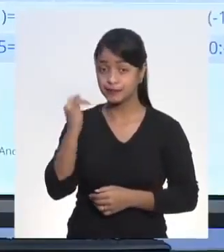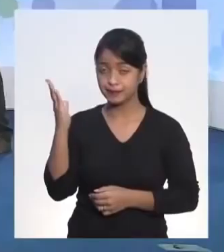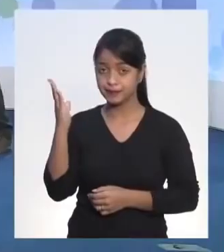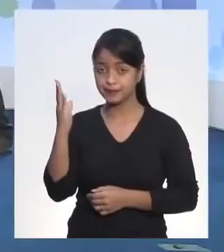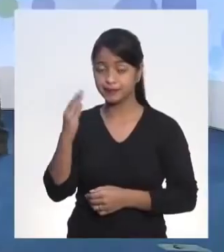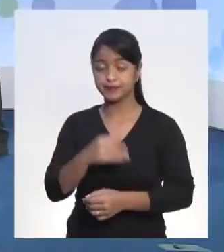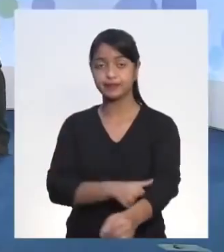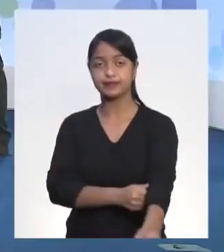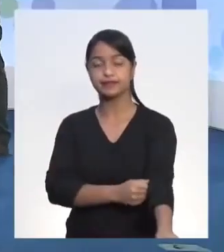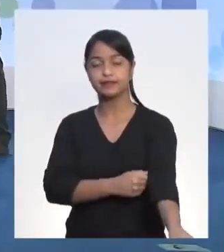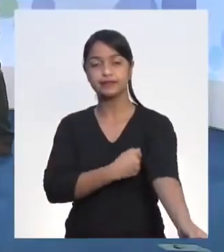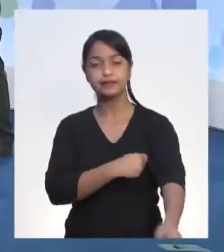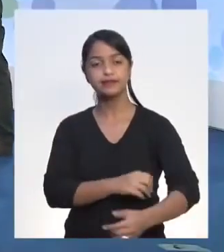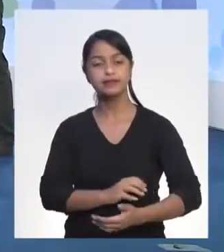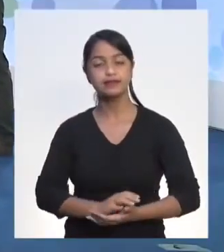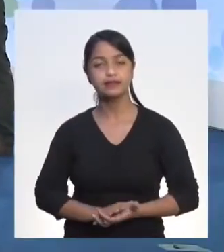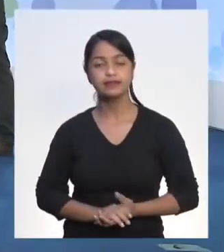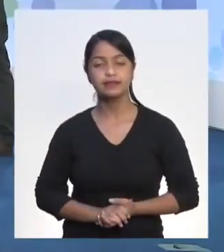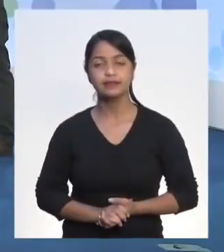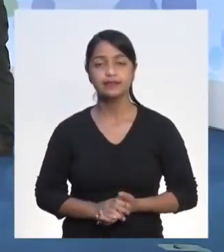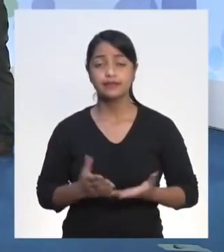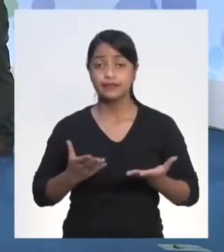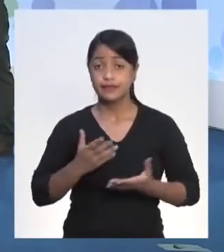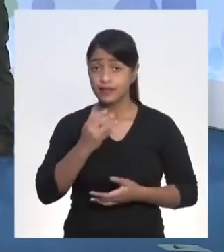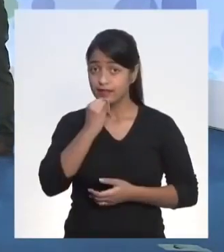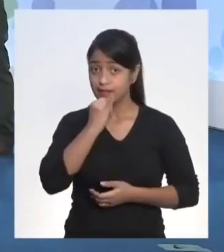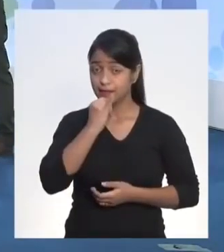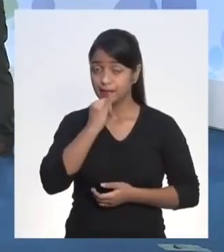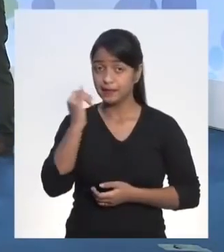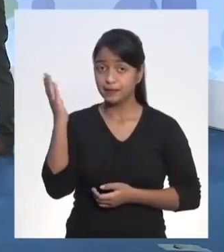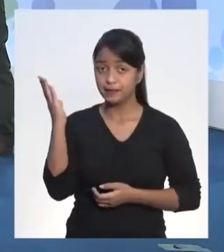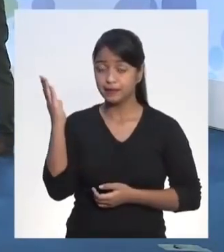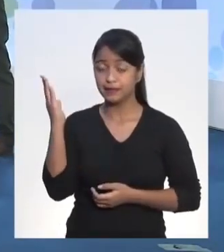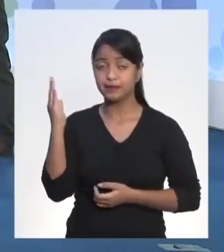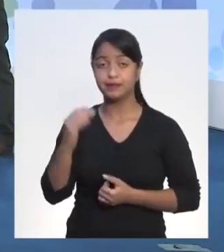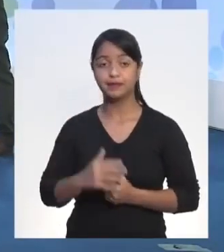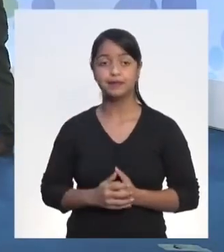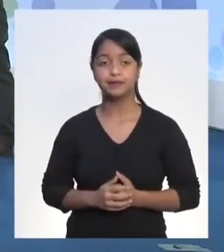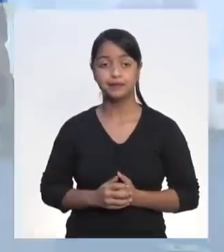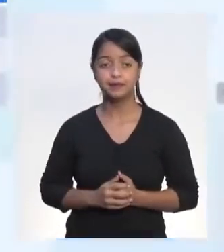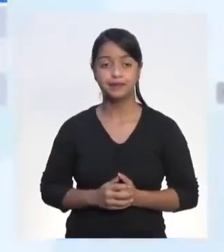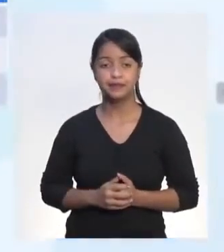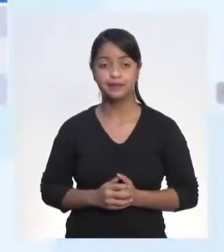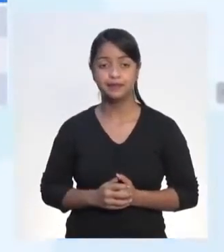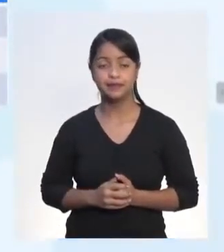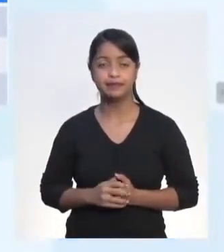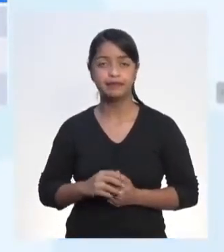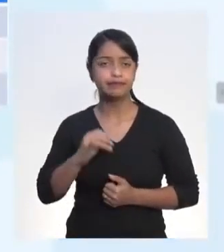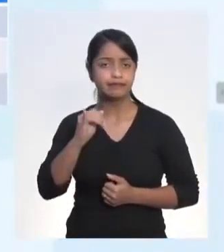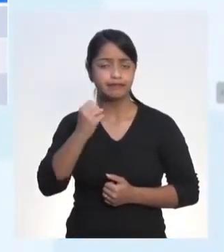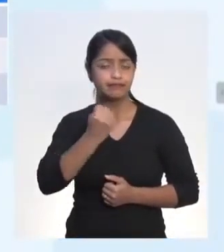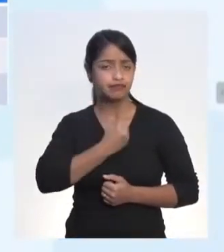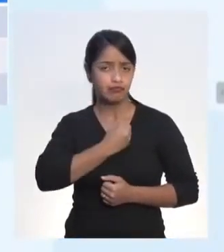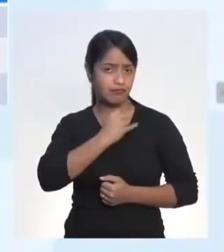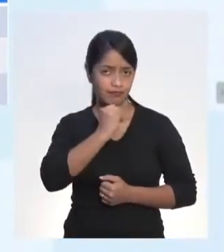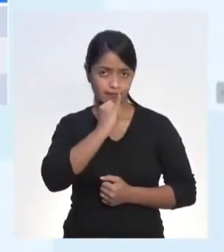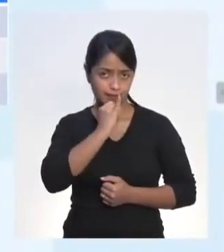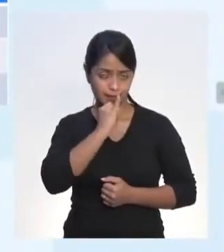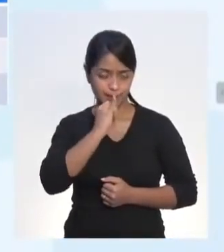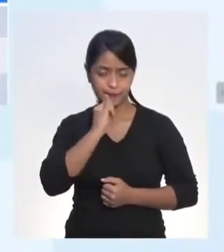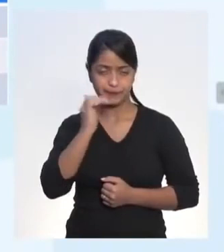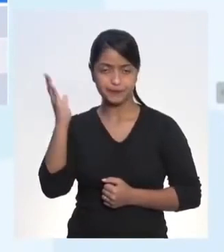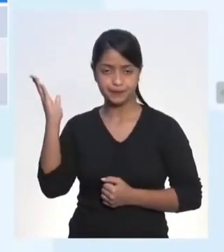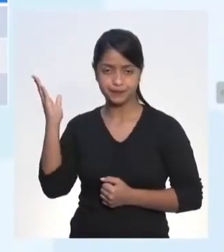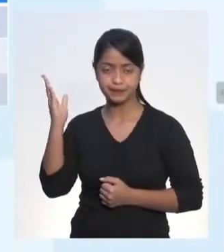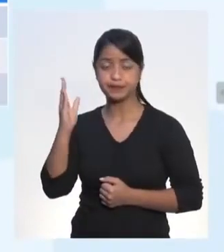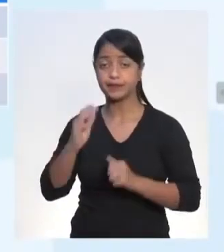que é o seguinte, ó. Eu coloquei aqui um exemplo para vocês, que eu tenho 2 valores simbólicos aí, foi representado. Então, por exemplo, eu